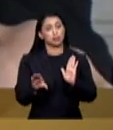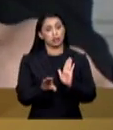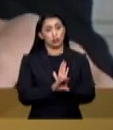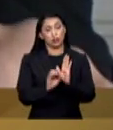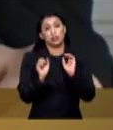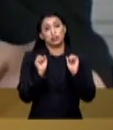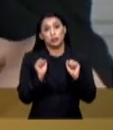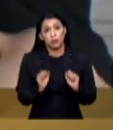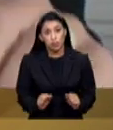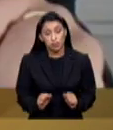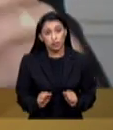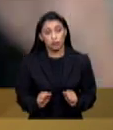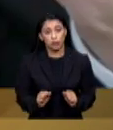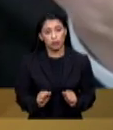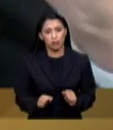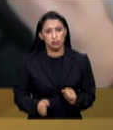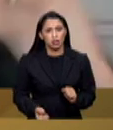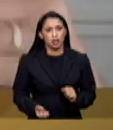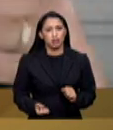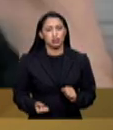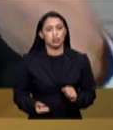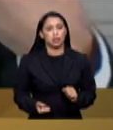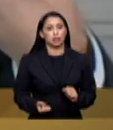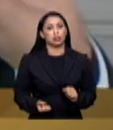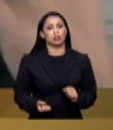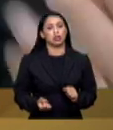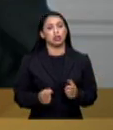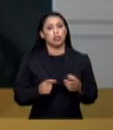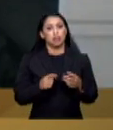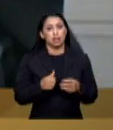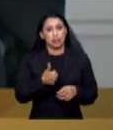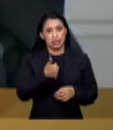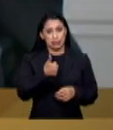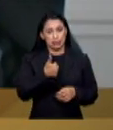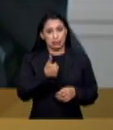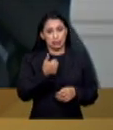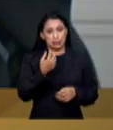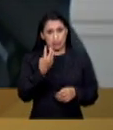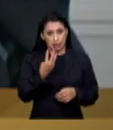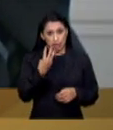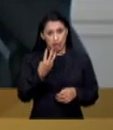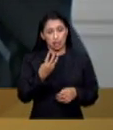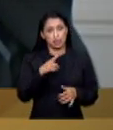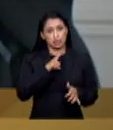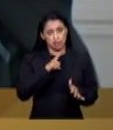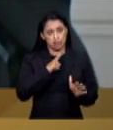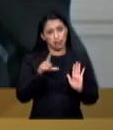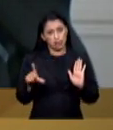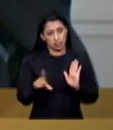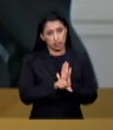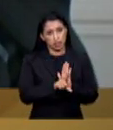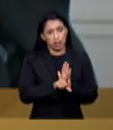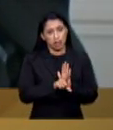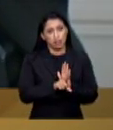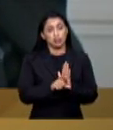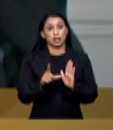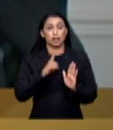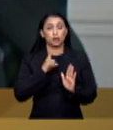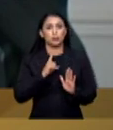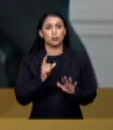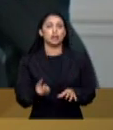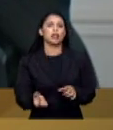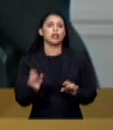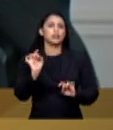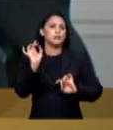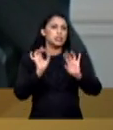Essa excepcionalidade, das 13 hipóteses previstas na lei, essa excepcionalidade está